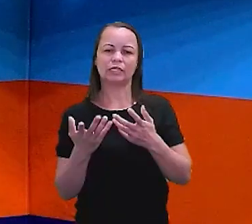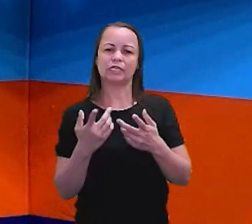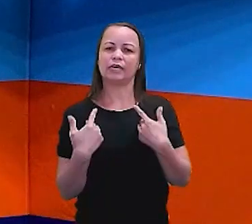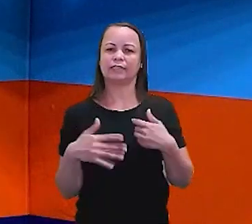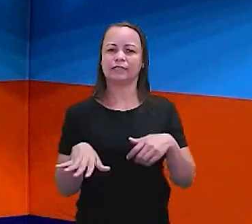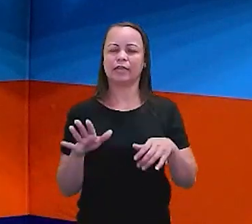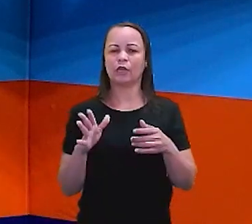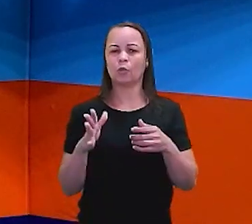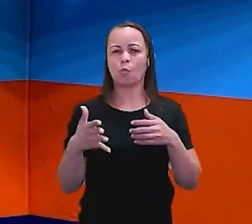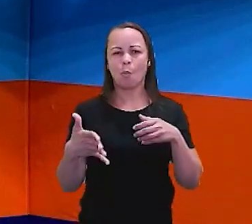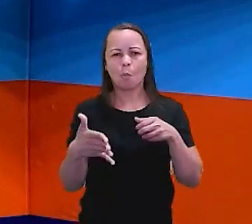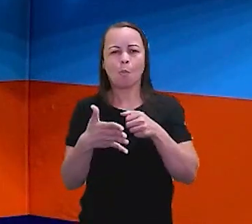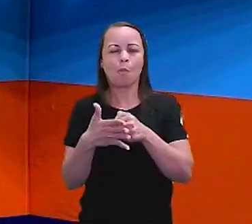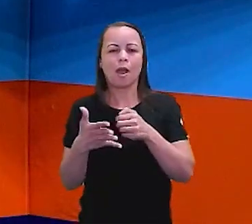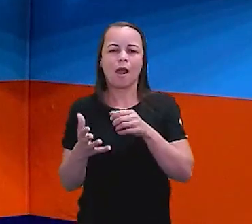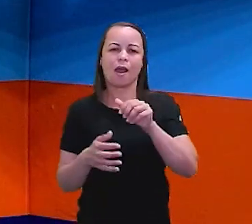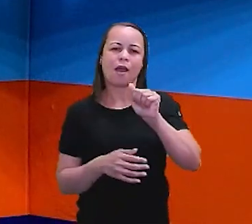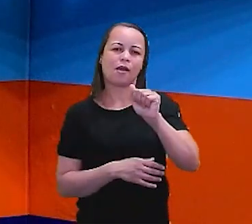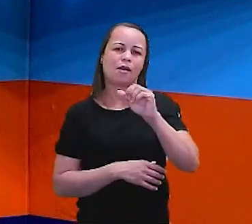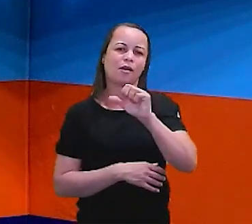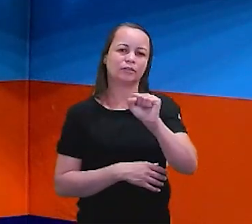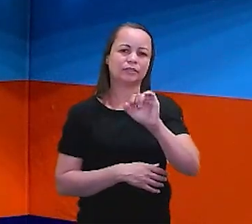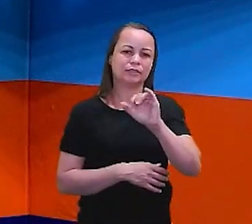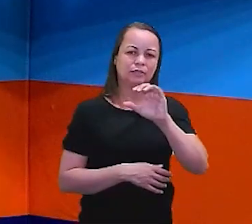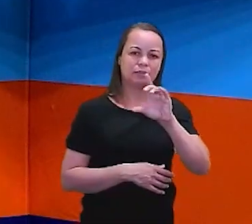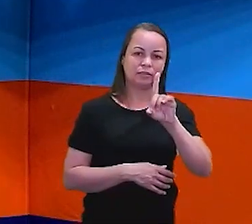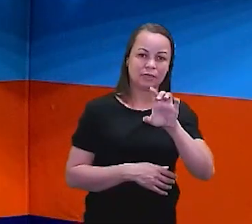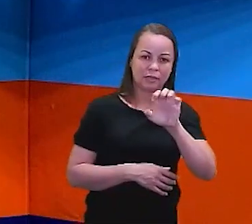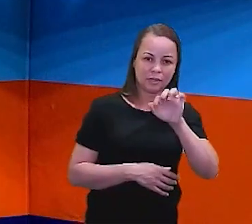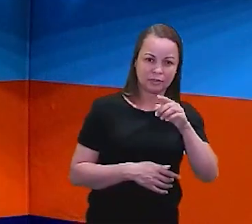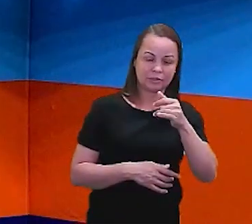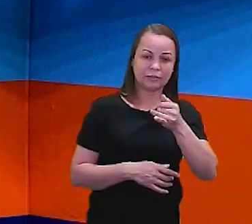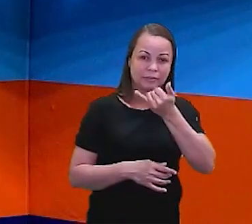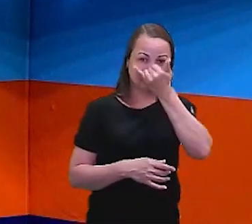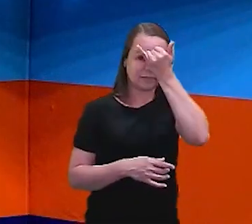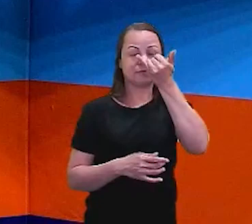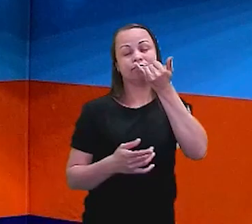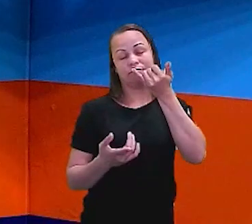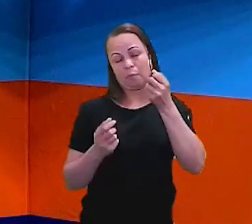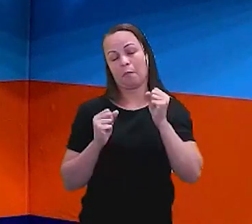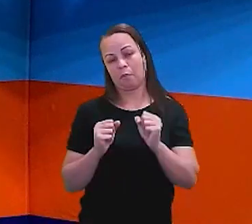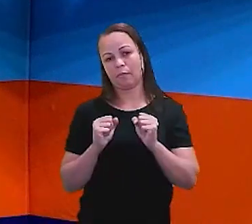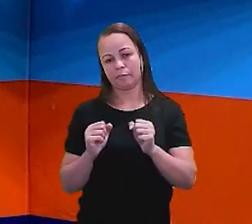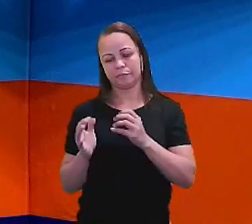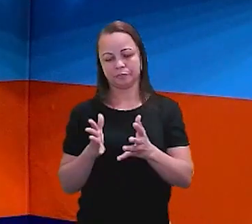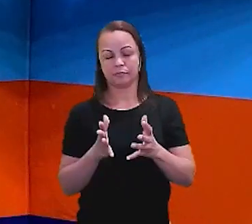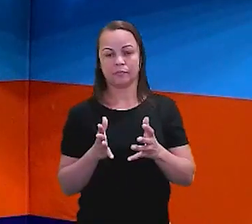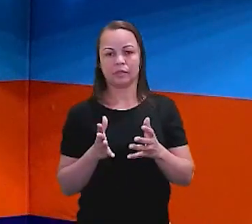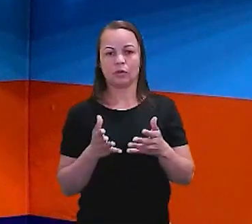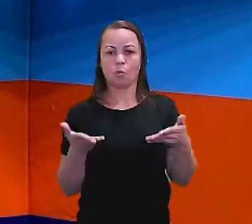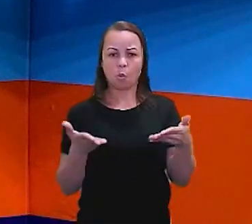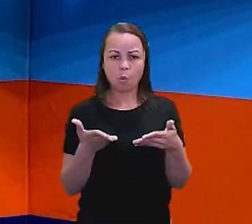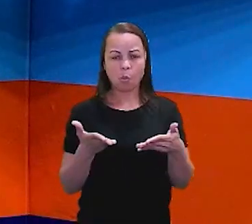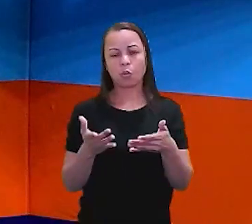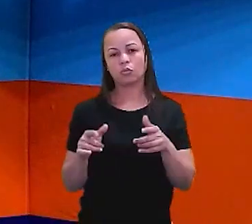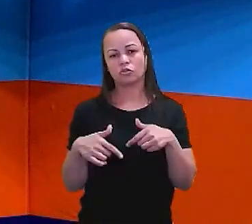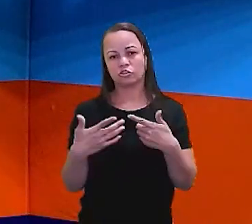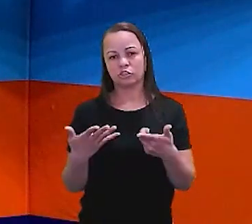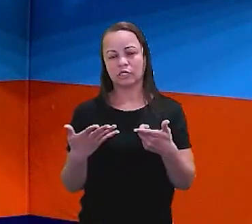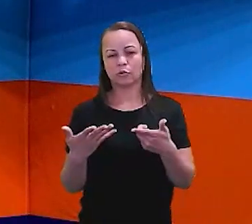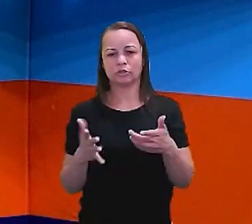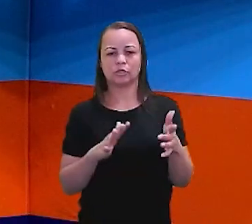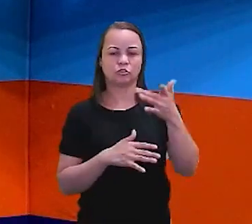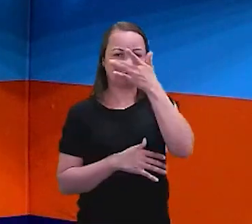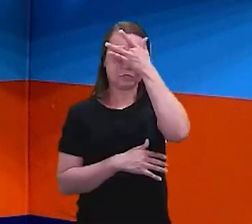acidente. E assim, hoje a família é assegurada. Quando o trabalhador sofre algum acidente, infelizmente chega a